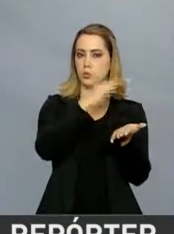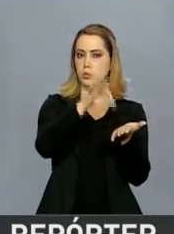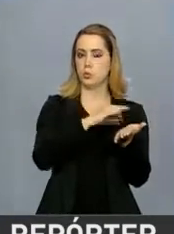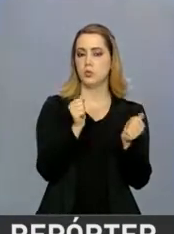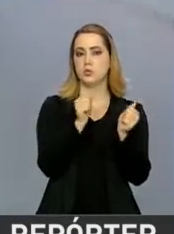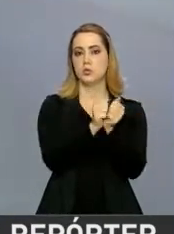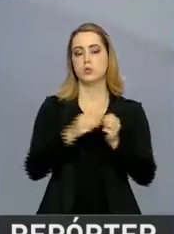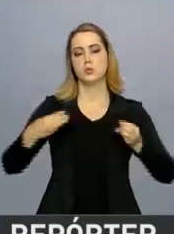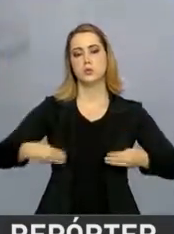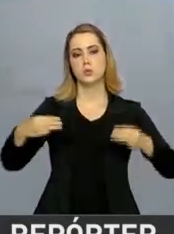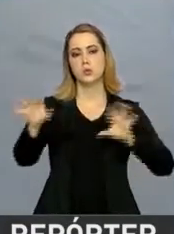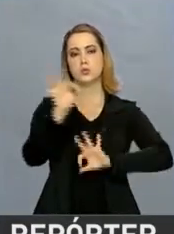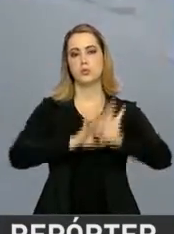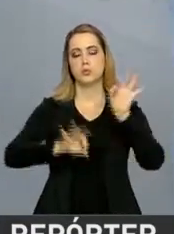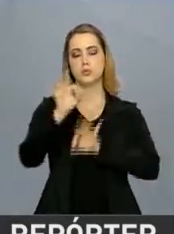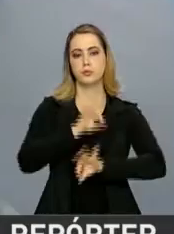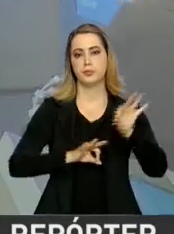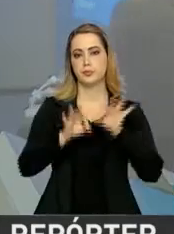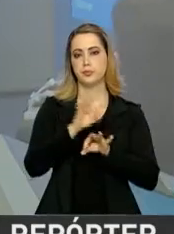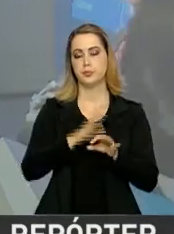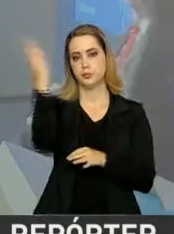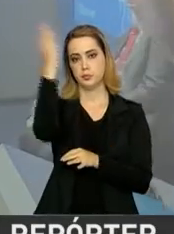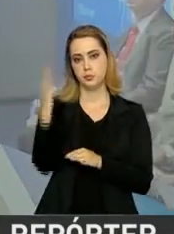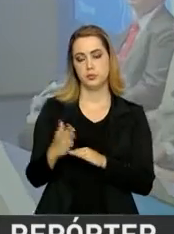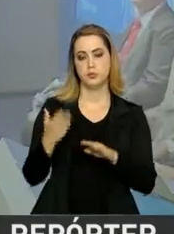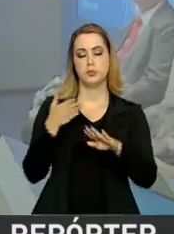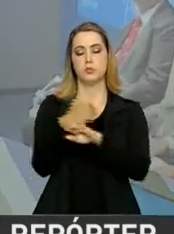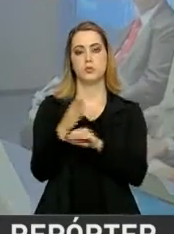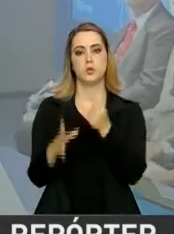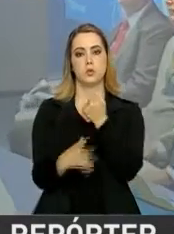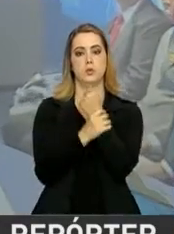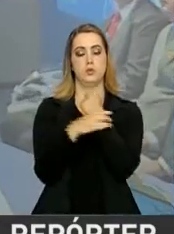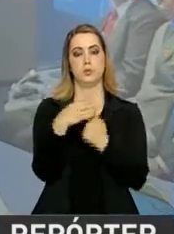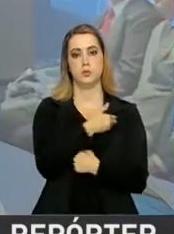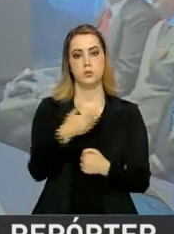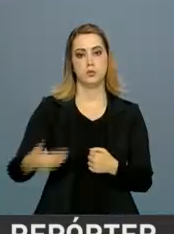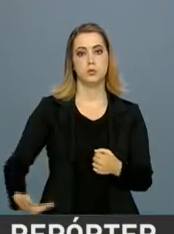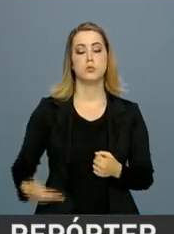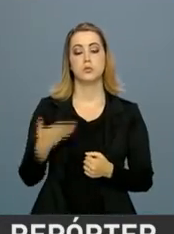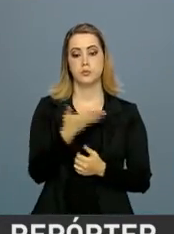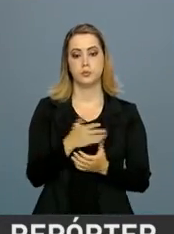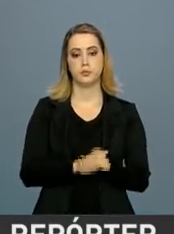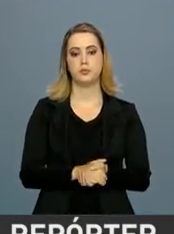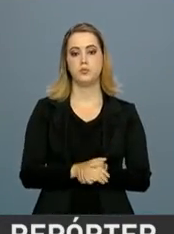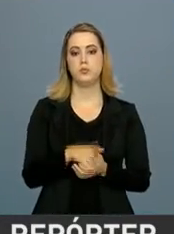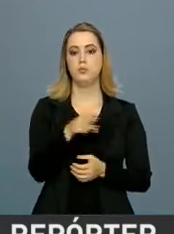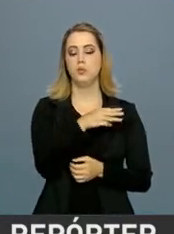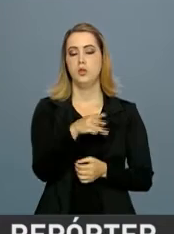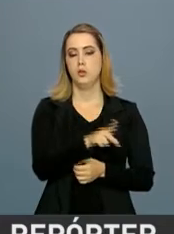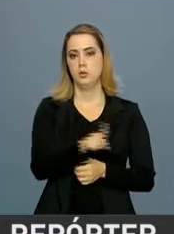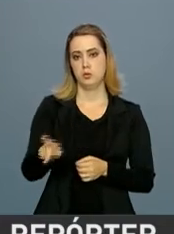o Ministério do Planejamento para a participação do Brasil no Programa de Segurança de Governo da multinacional. O presidente da República